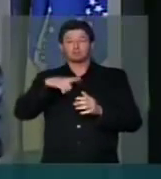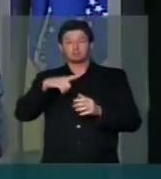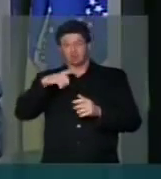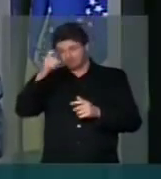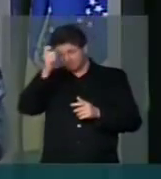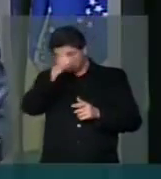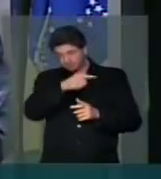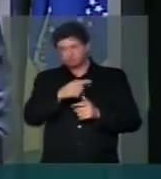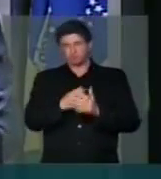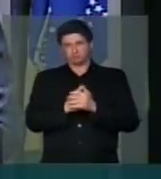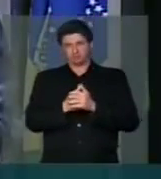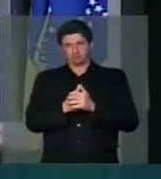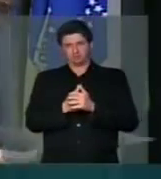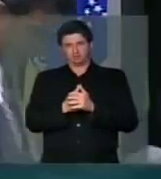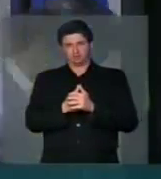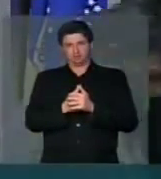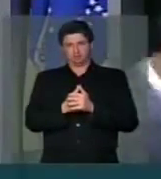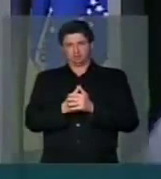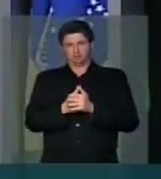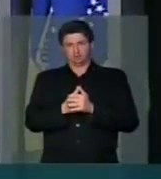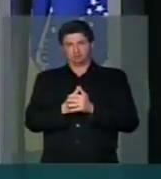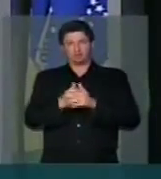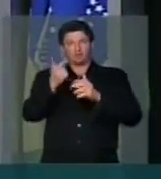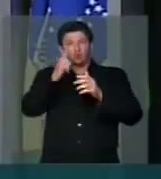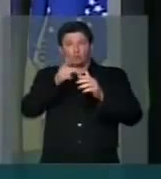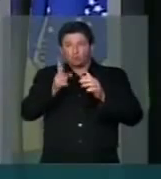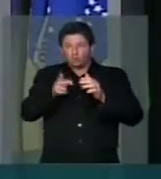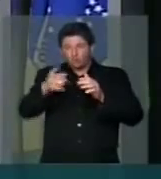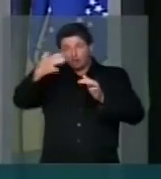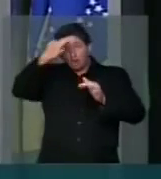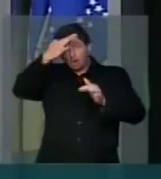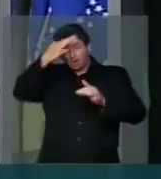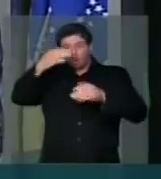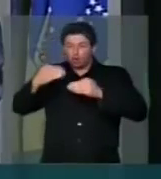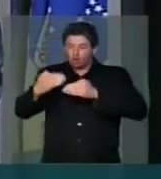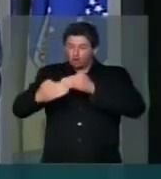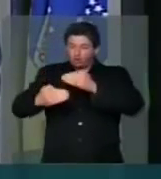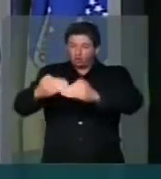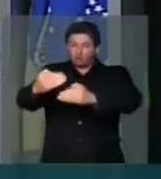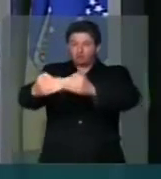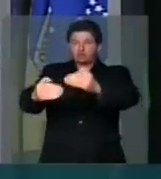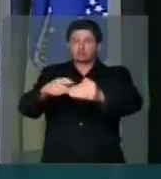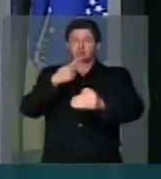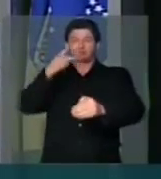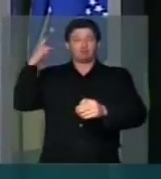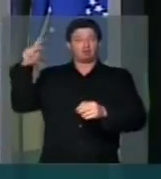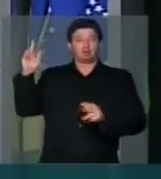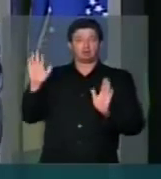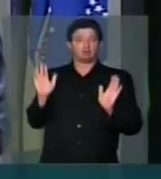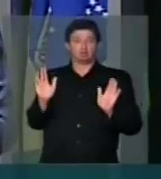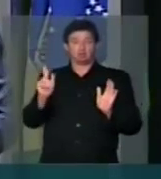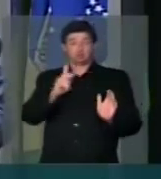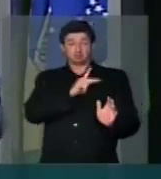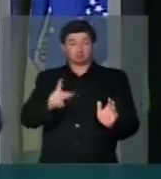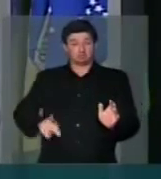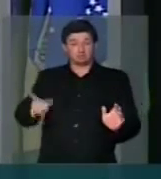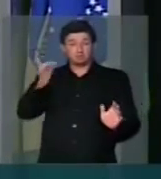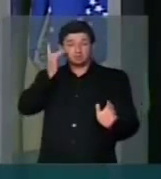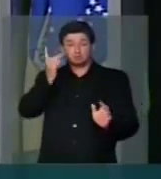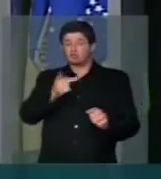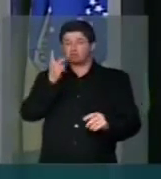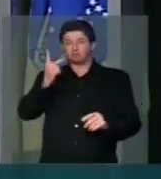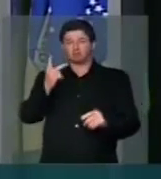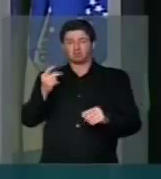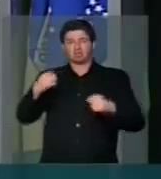grande dificuldade de dar sequência lógica aos pensamentos. A presidente diz, não